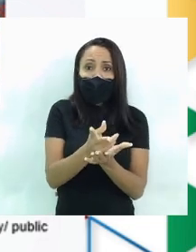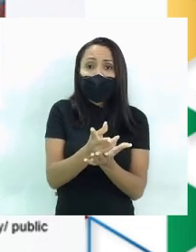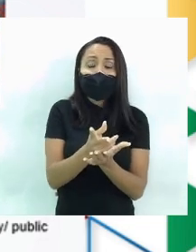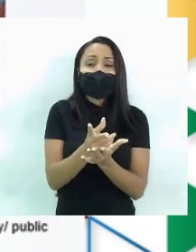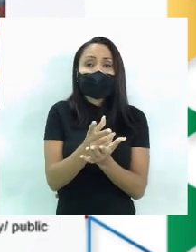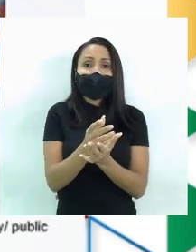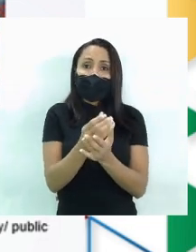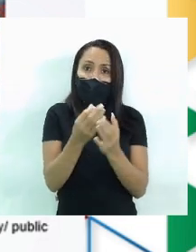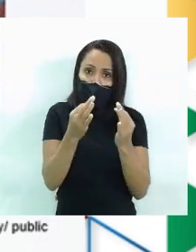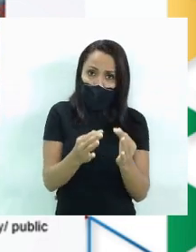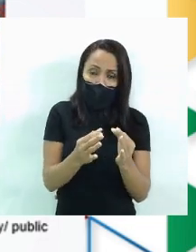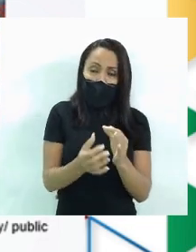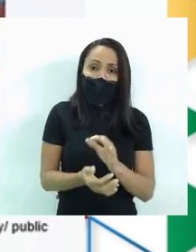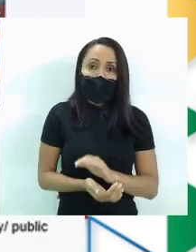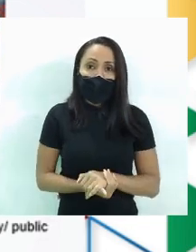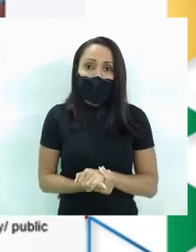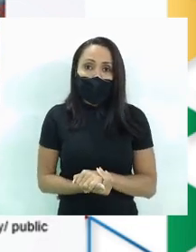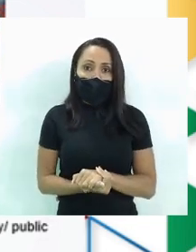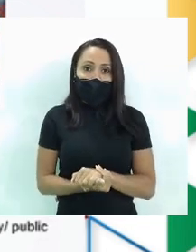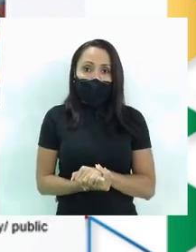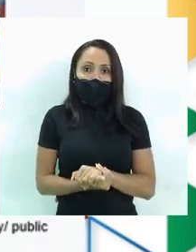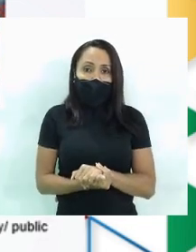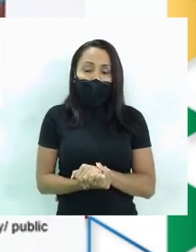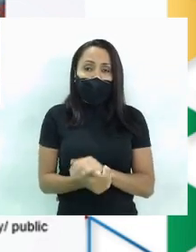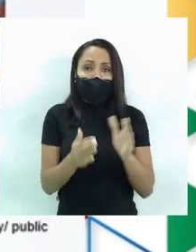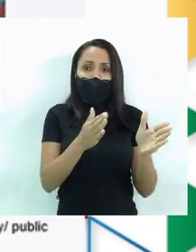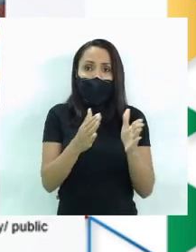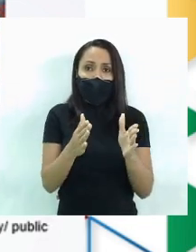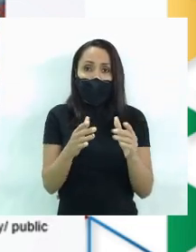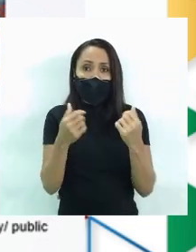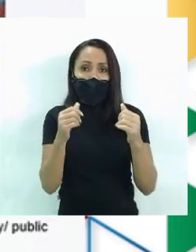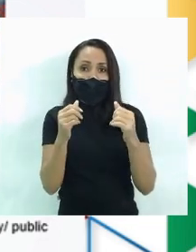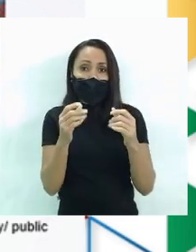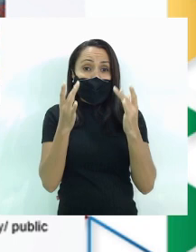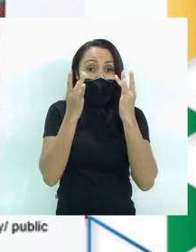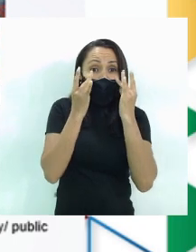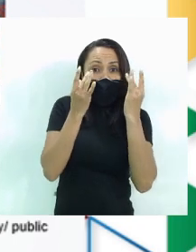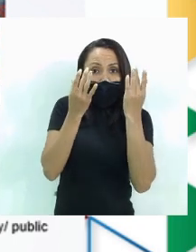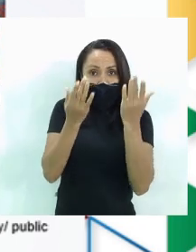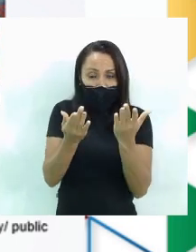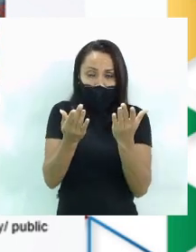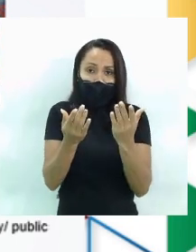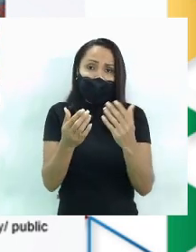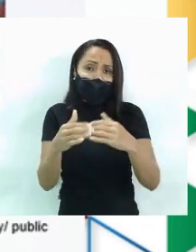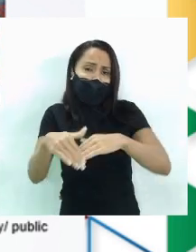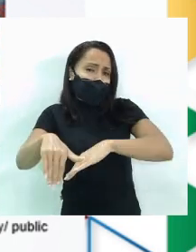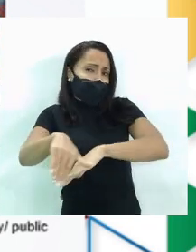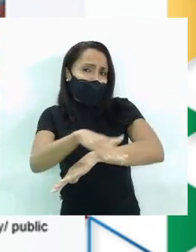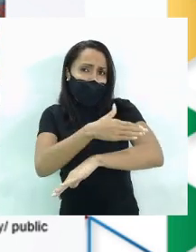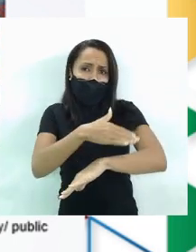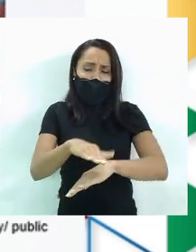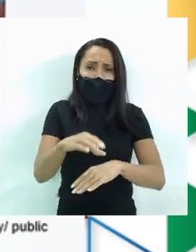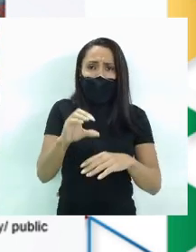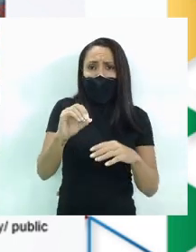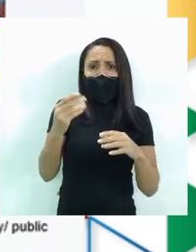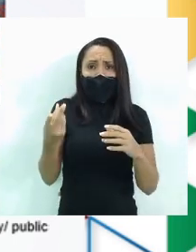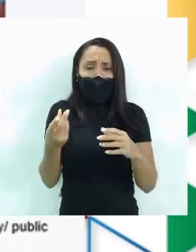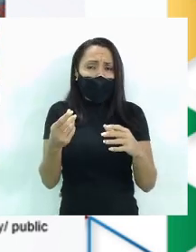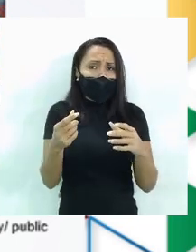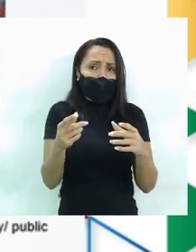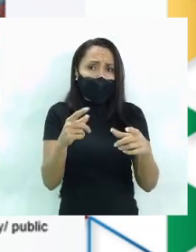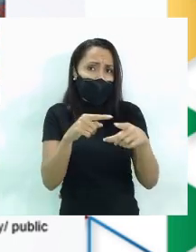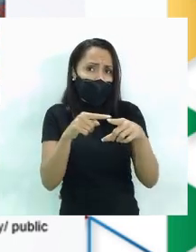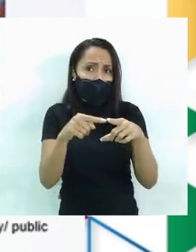tá certo? É uma situação que nós podemos observar até na rua, no nosso bairro,